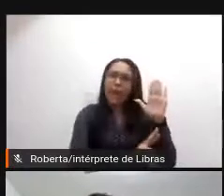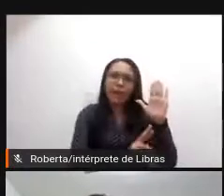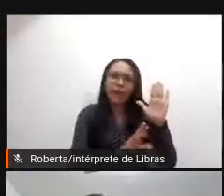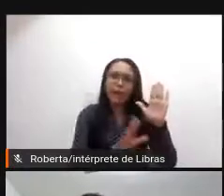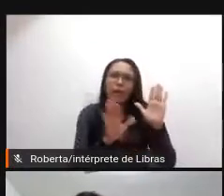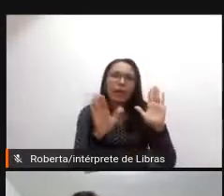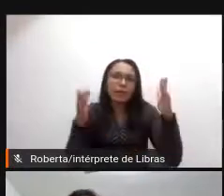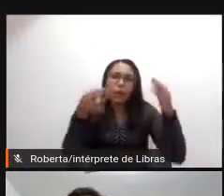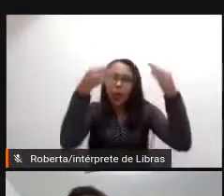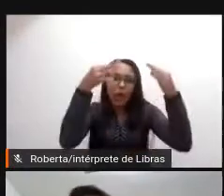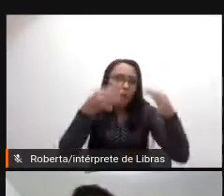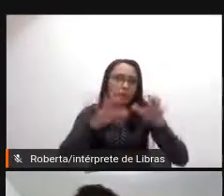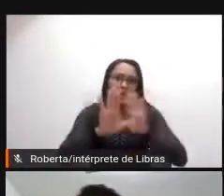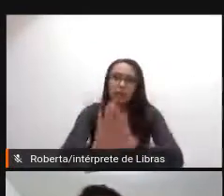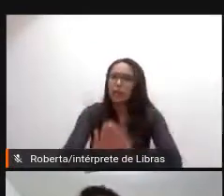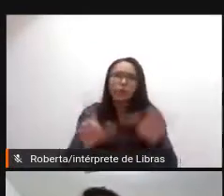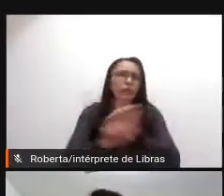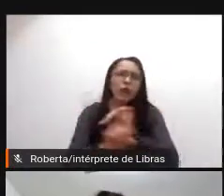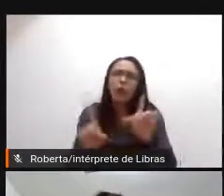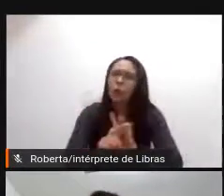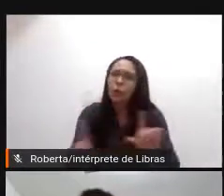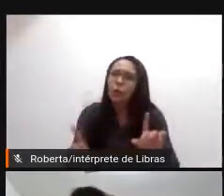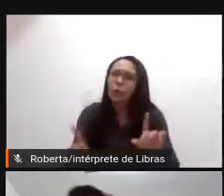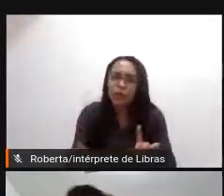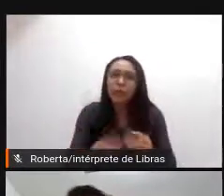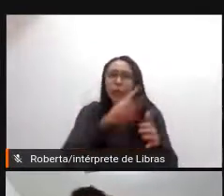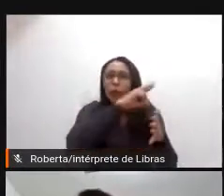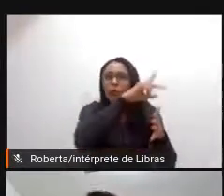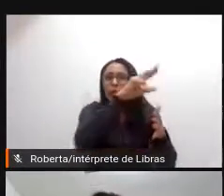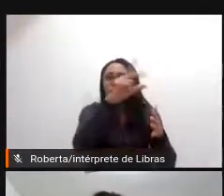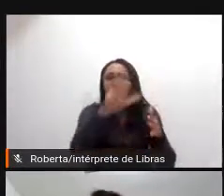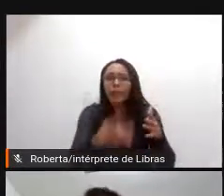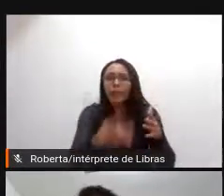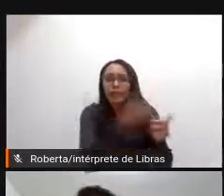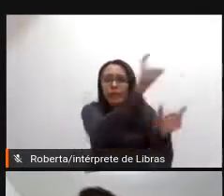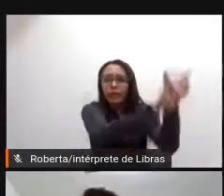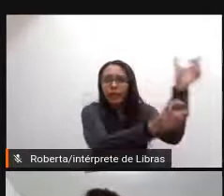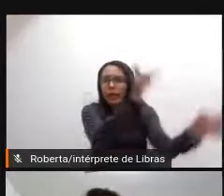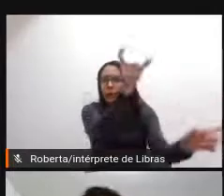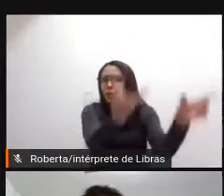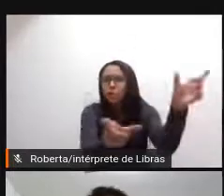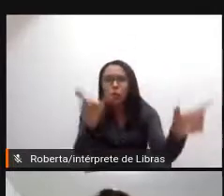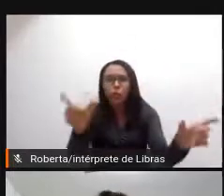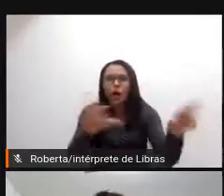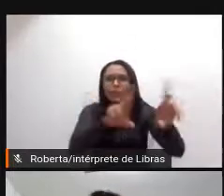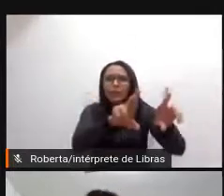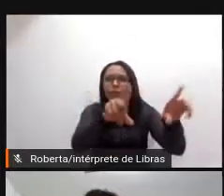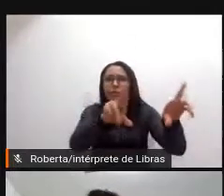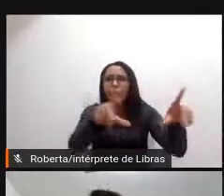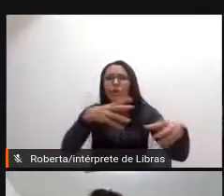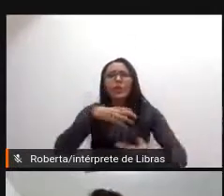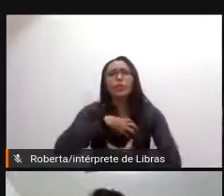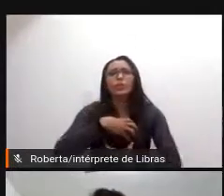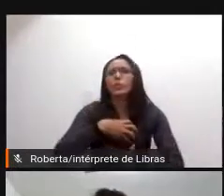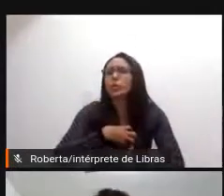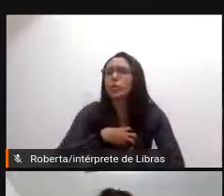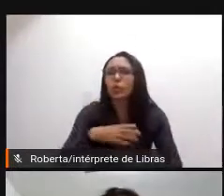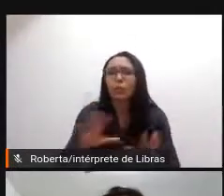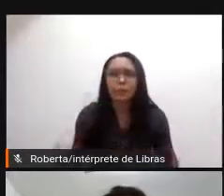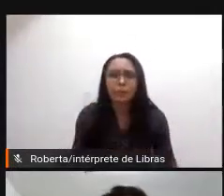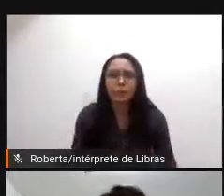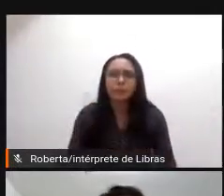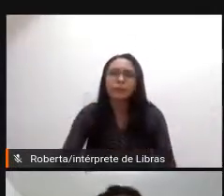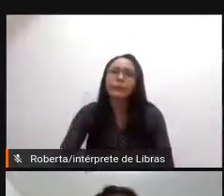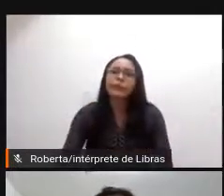forma e vai permanecer daquele jeito para o resto das pessoas, para todo mundo, da mesma forma. Não, isso